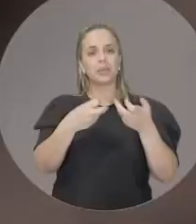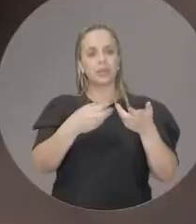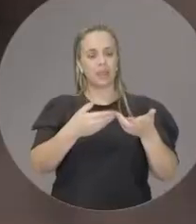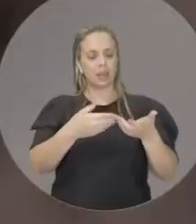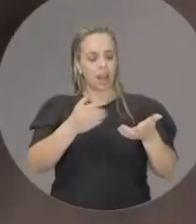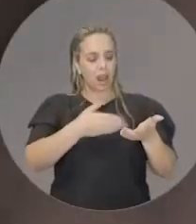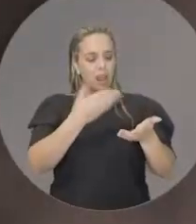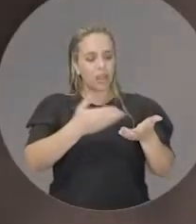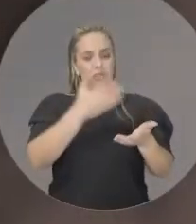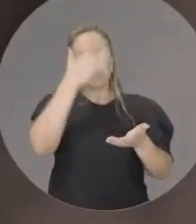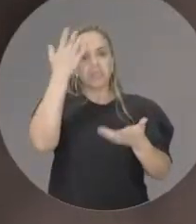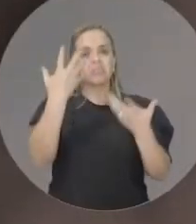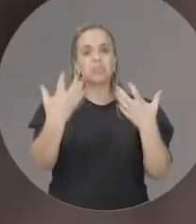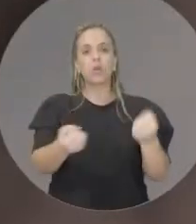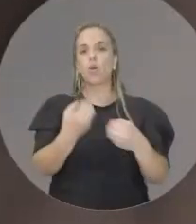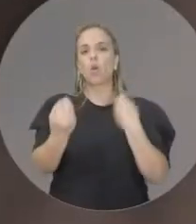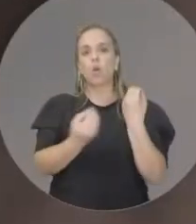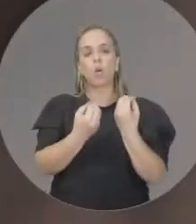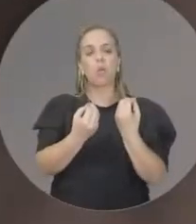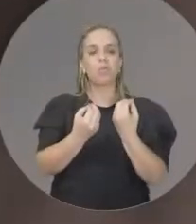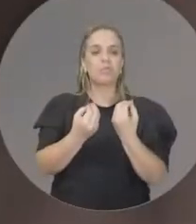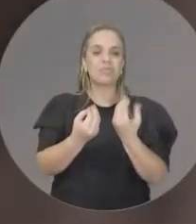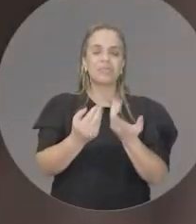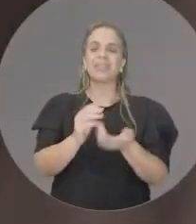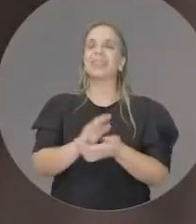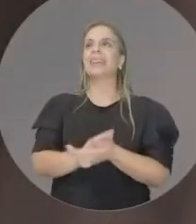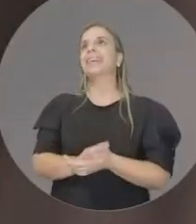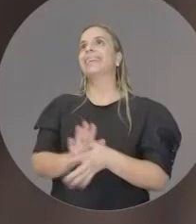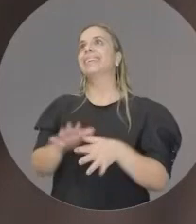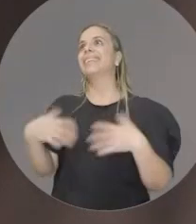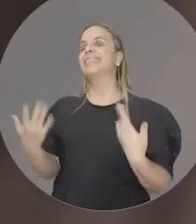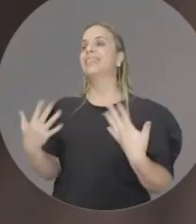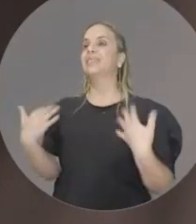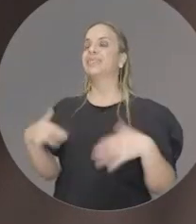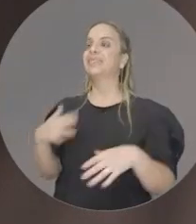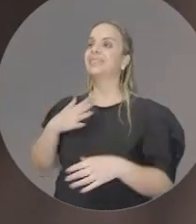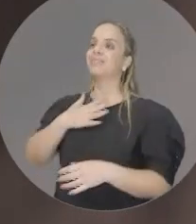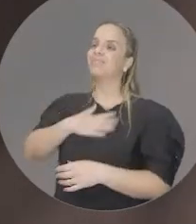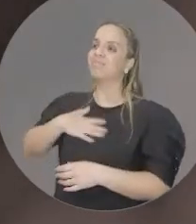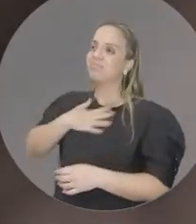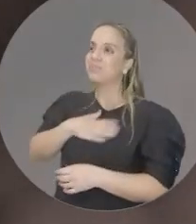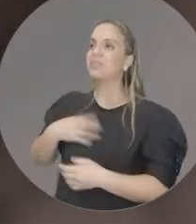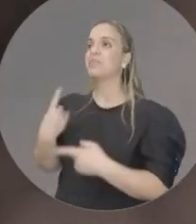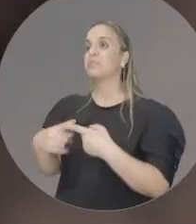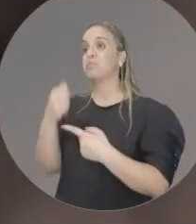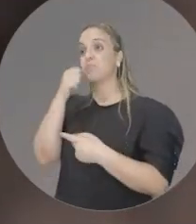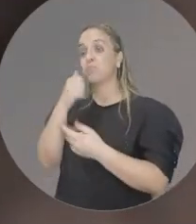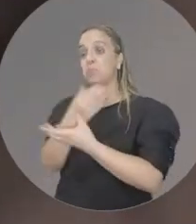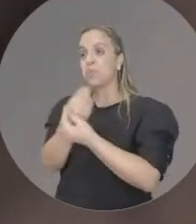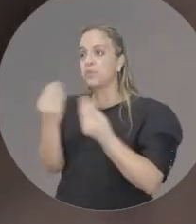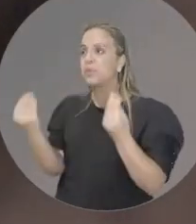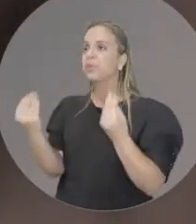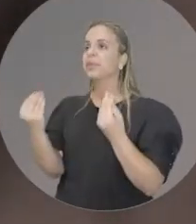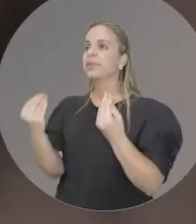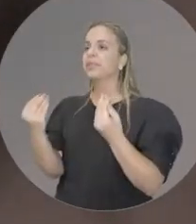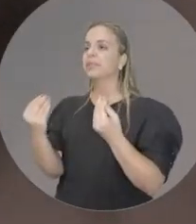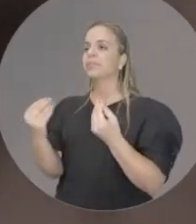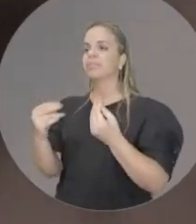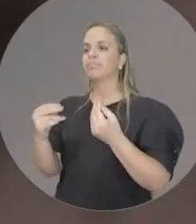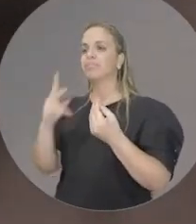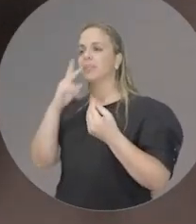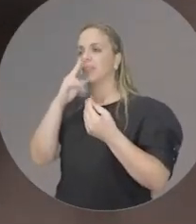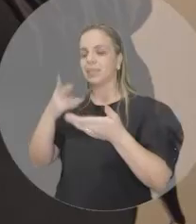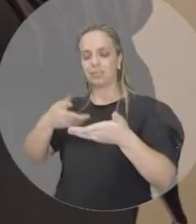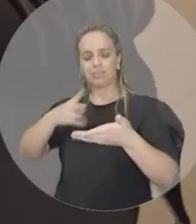você? Ah, foi muito bacana, Maria Clara, porque muitas mulheres se viram aqui